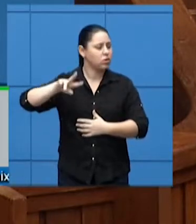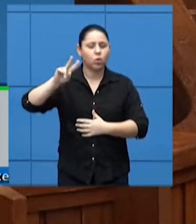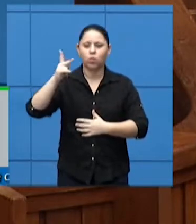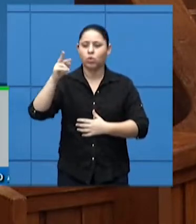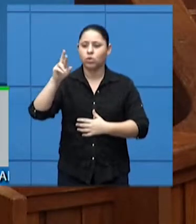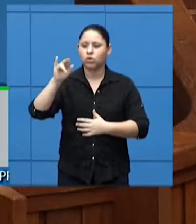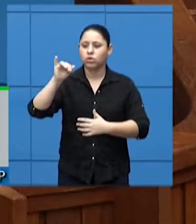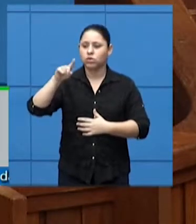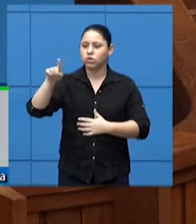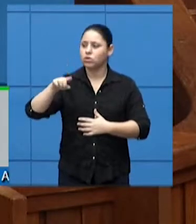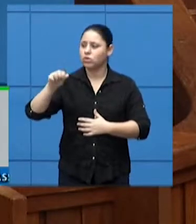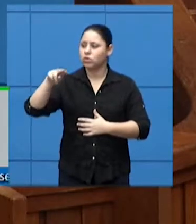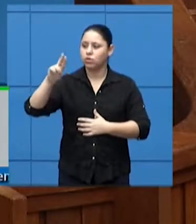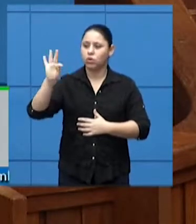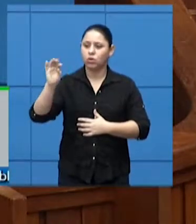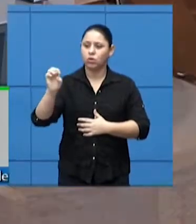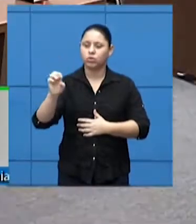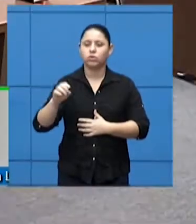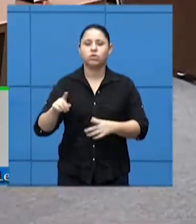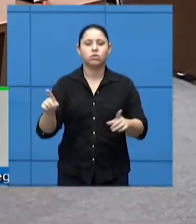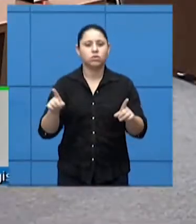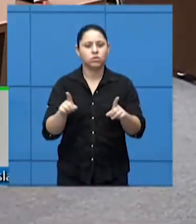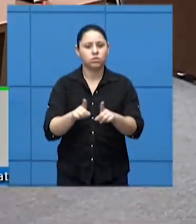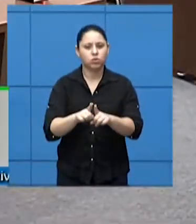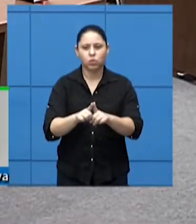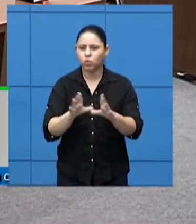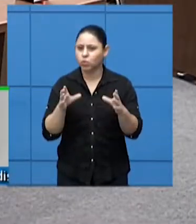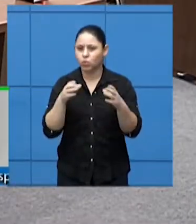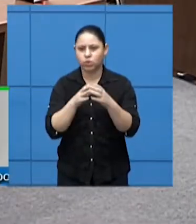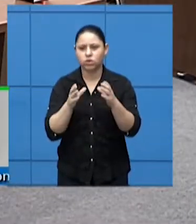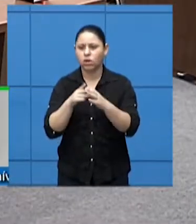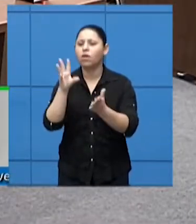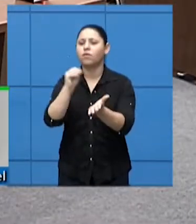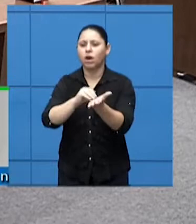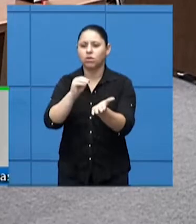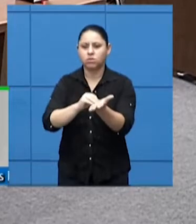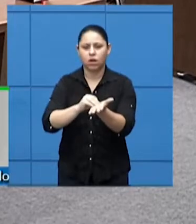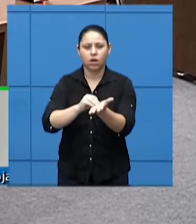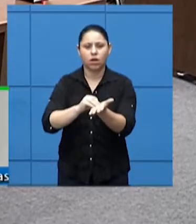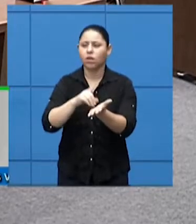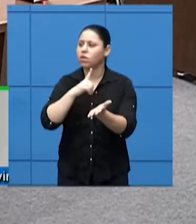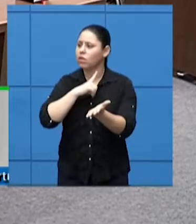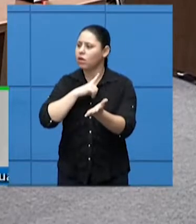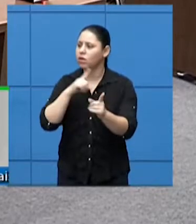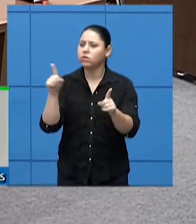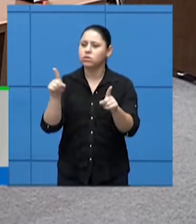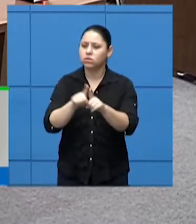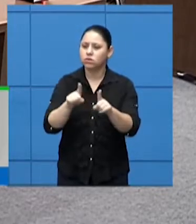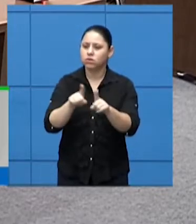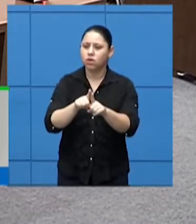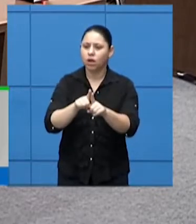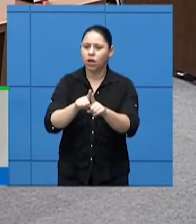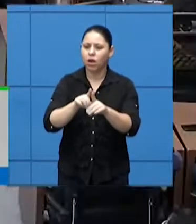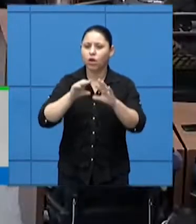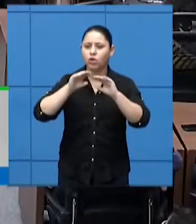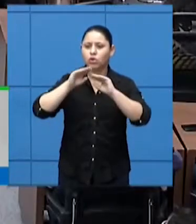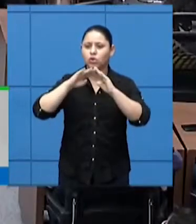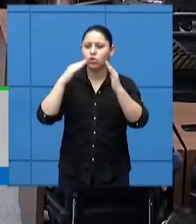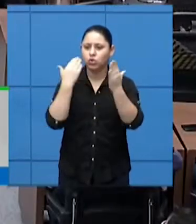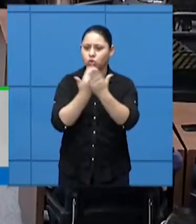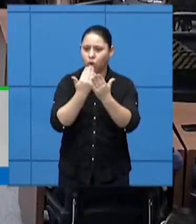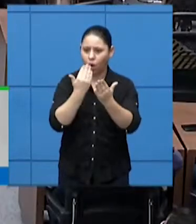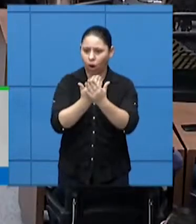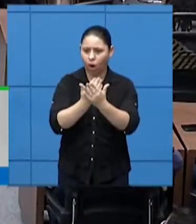alguma? Tagarela e Horizonte. Se faltar alguma, aí nós temos a Escola Clínica